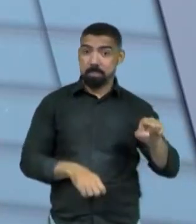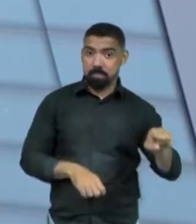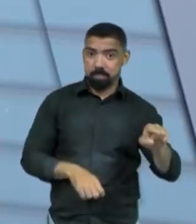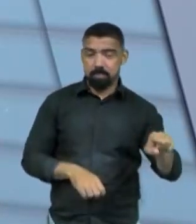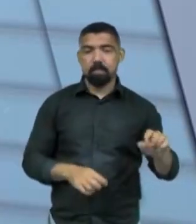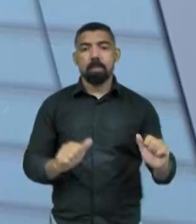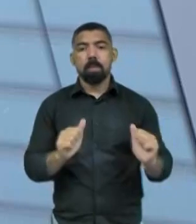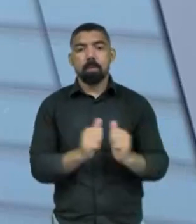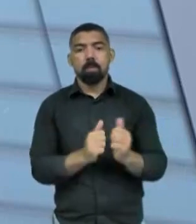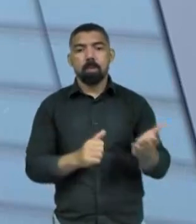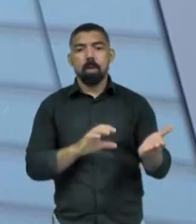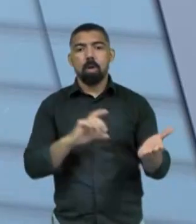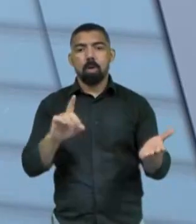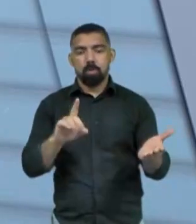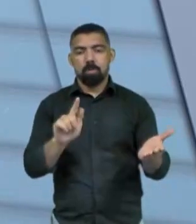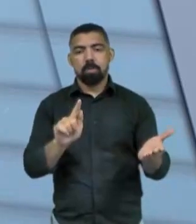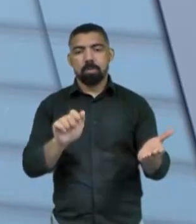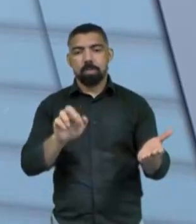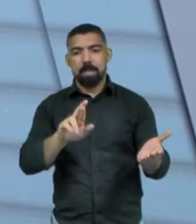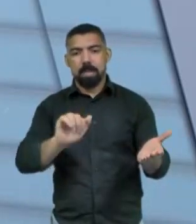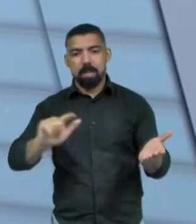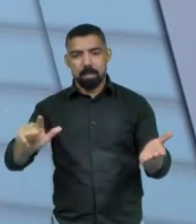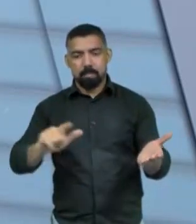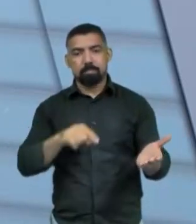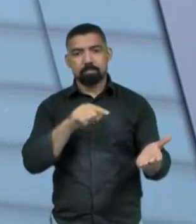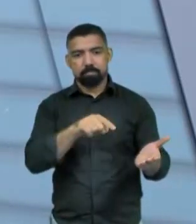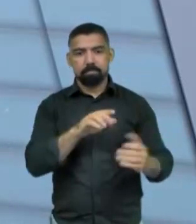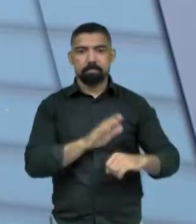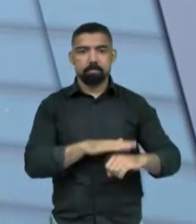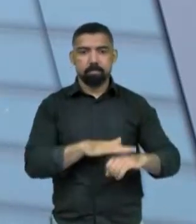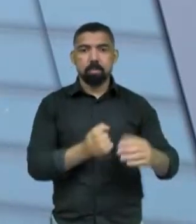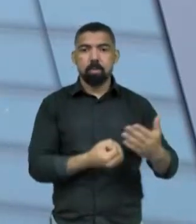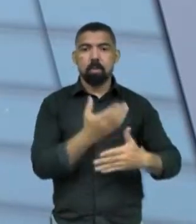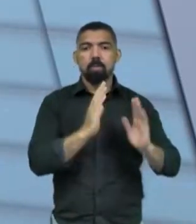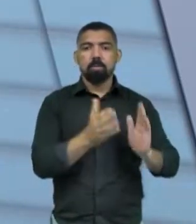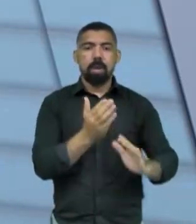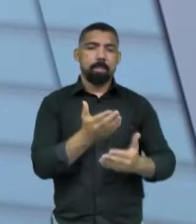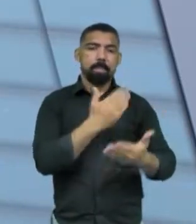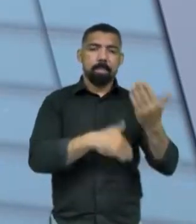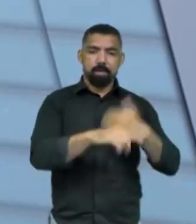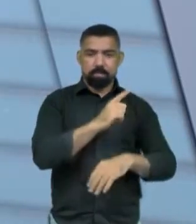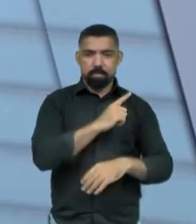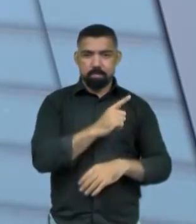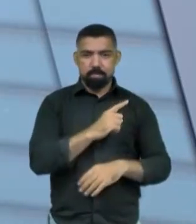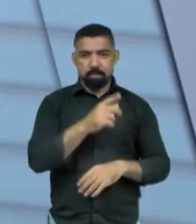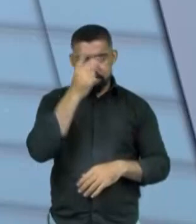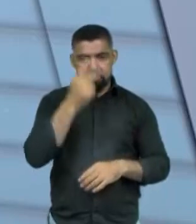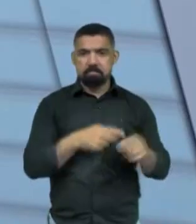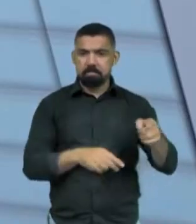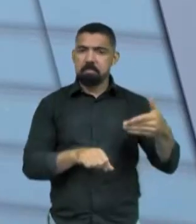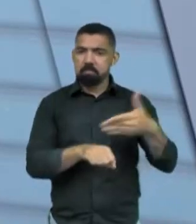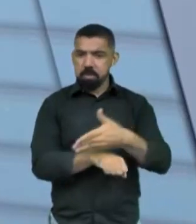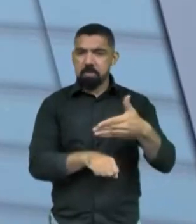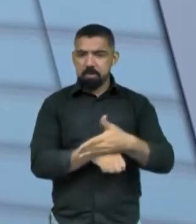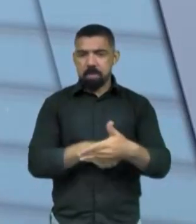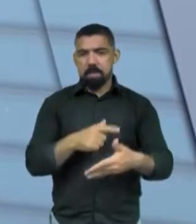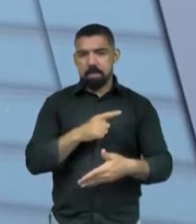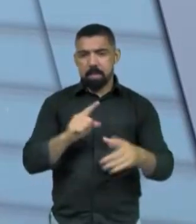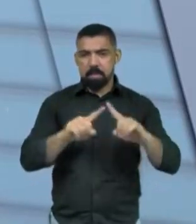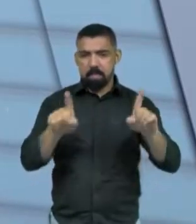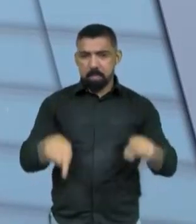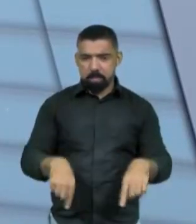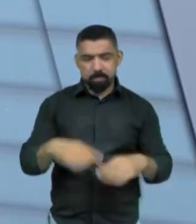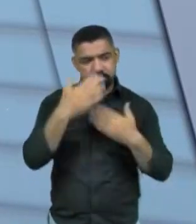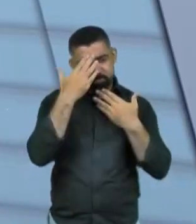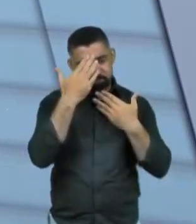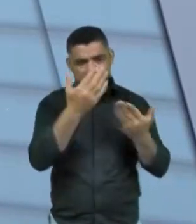com o coordenador-geral da Plataforma 2050, desde que ela foi lançada, ele tem vindo ao programa, e eu agradeço a